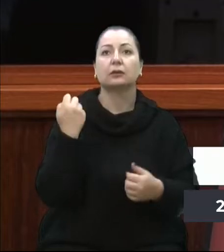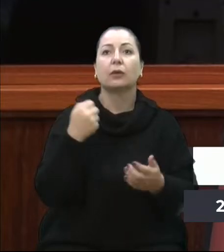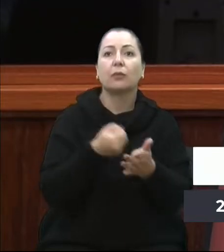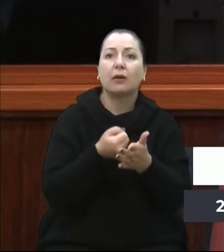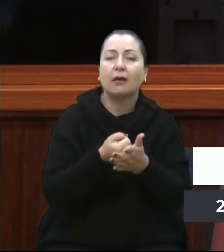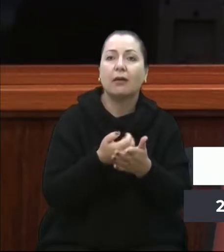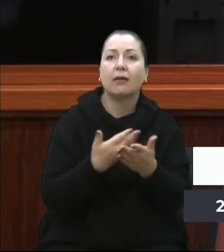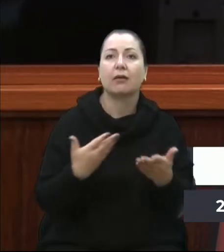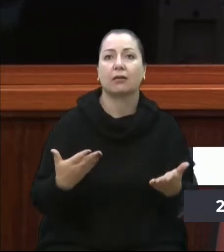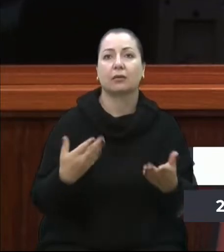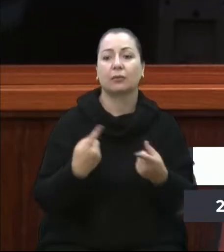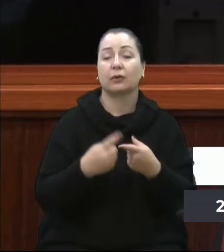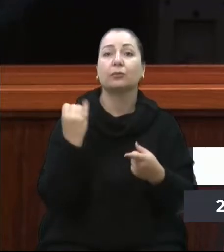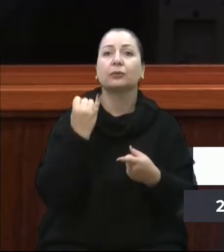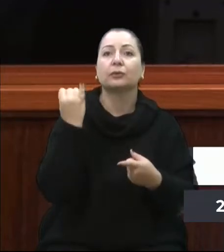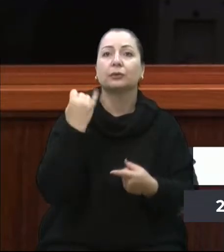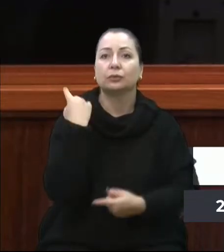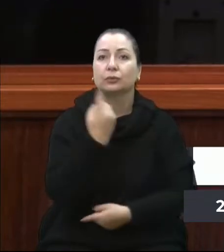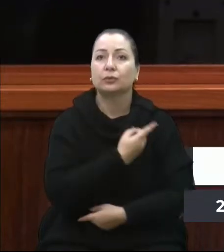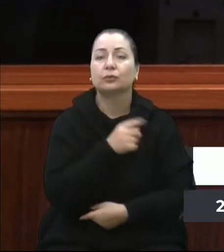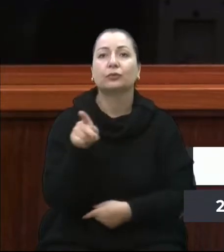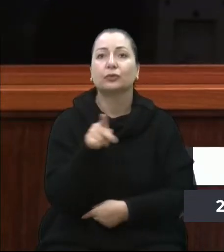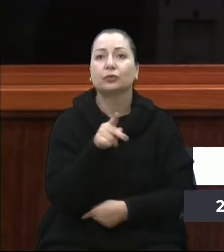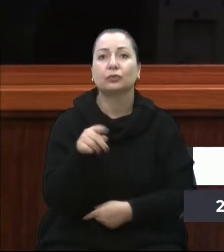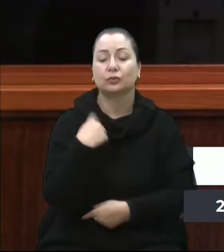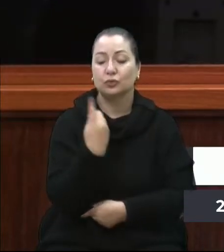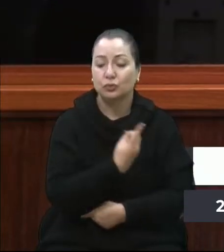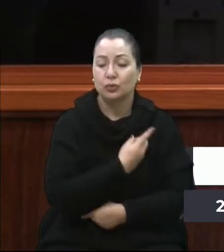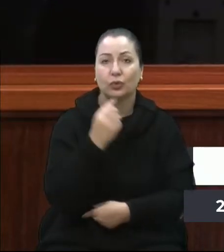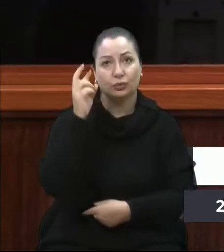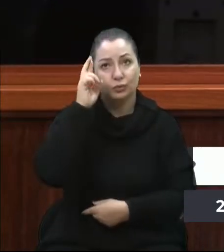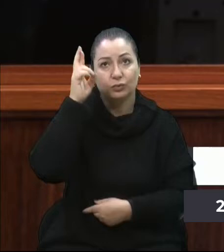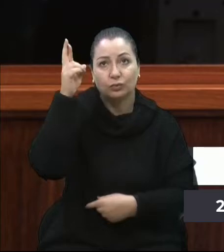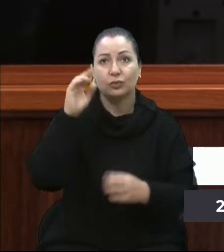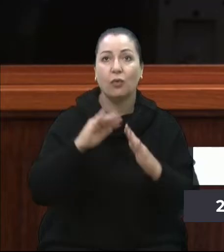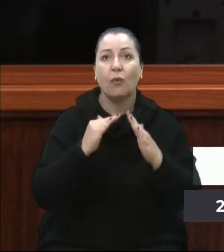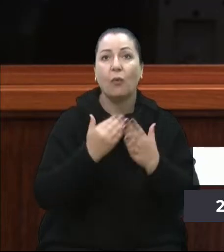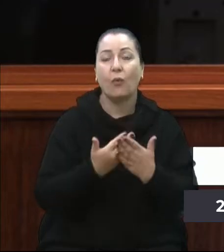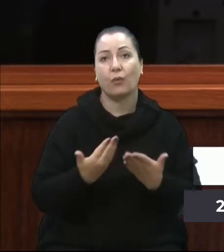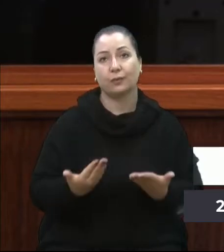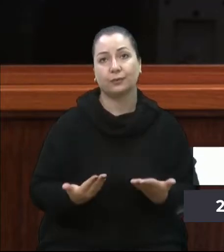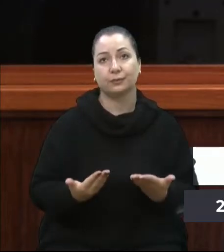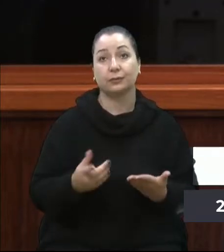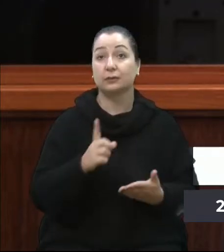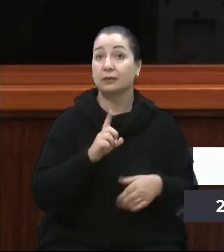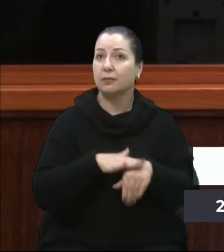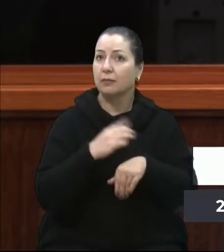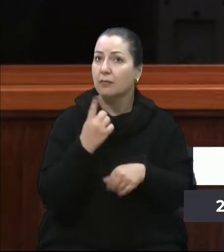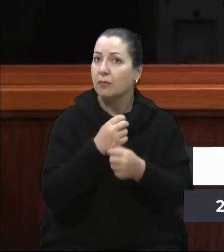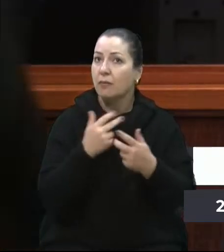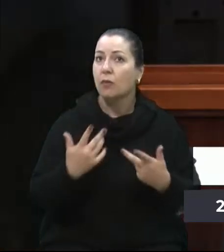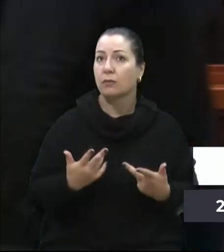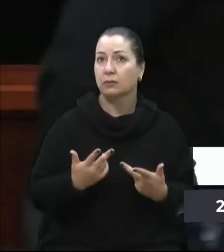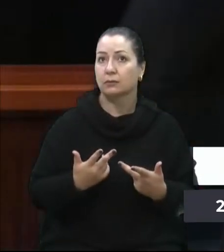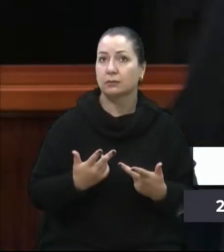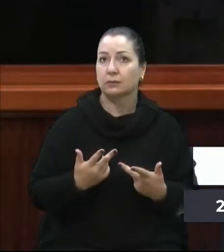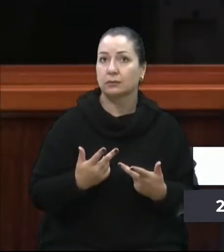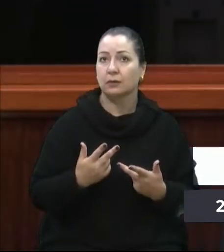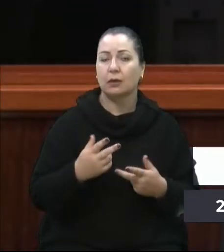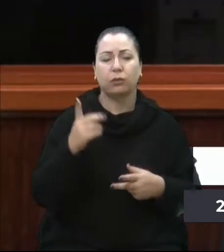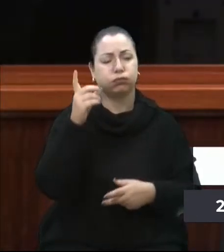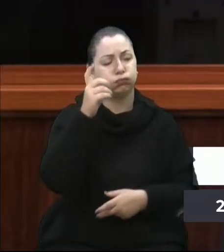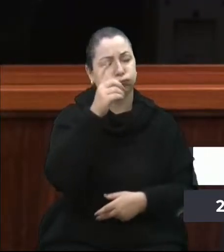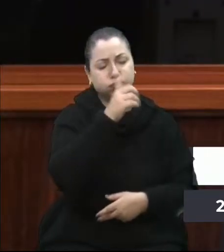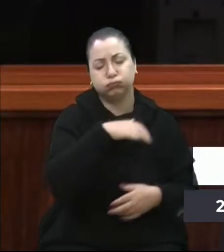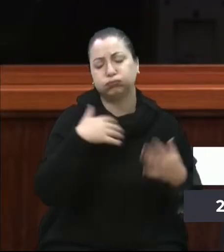importância que isso tem para os nossos professores e diretores de escola. E tem mais uma questão. É muito